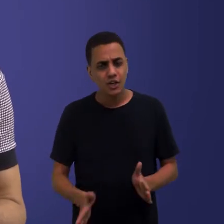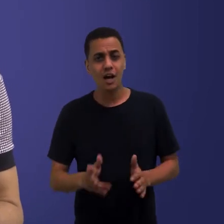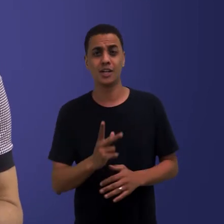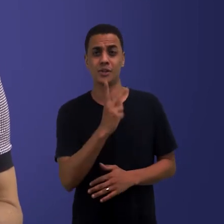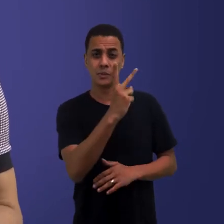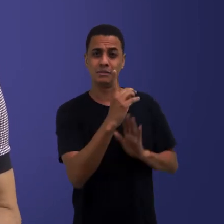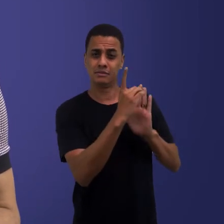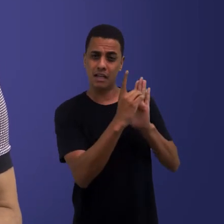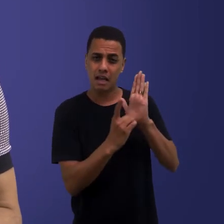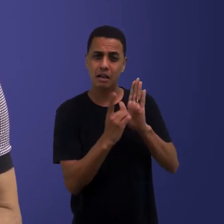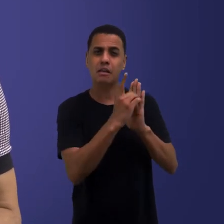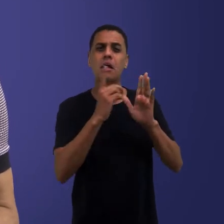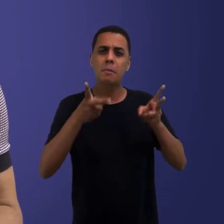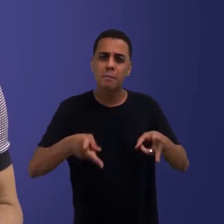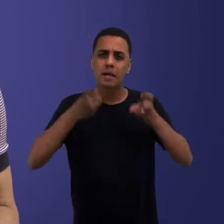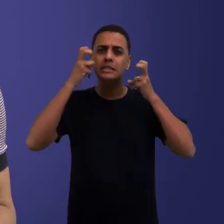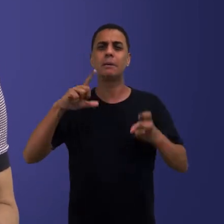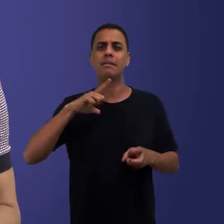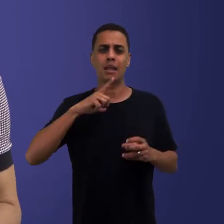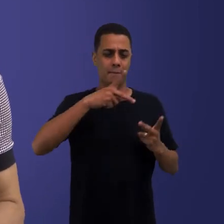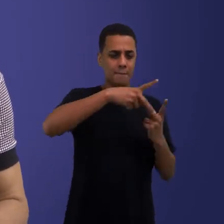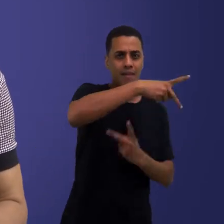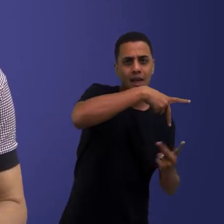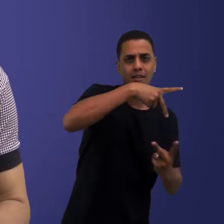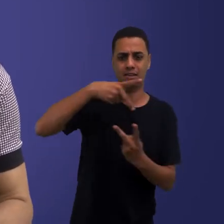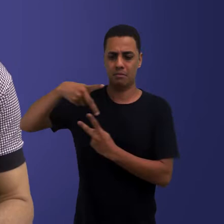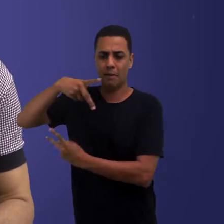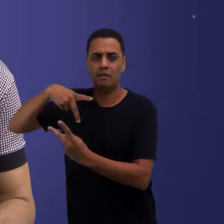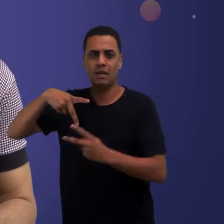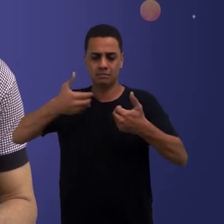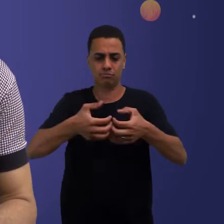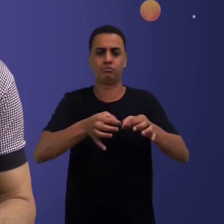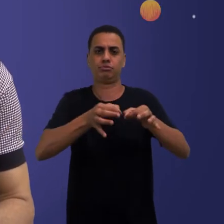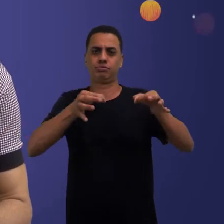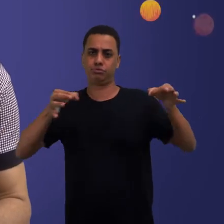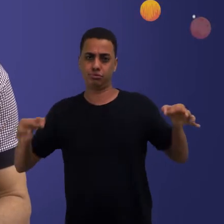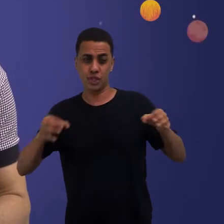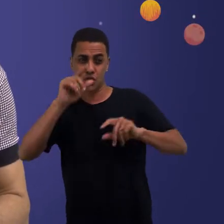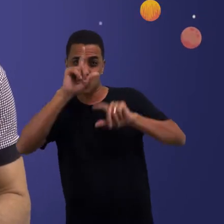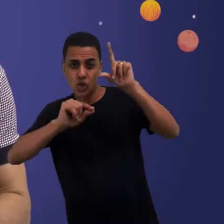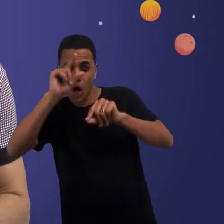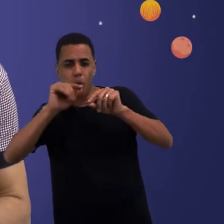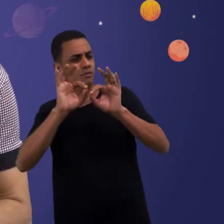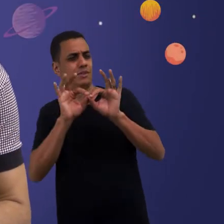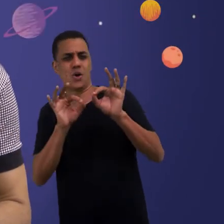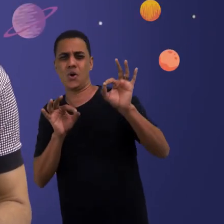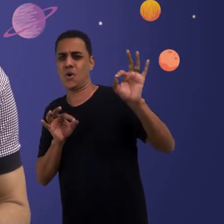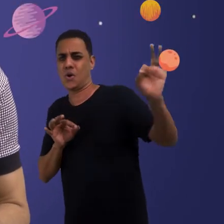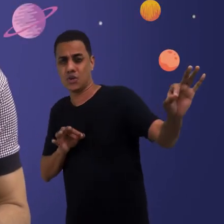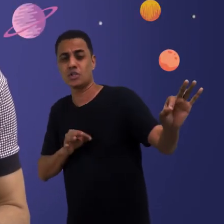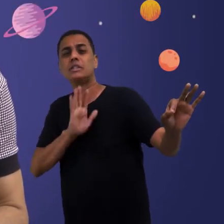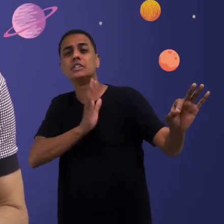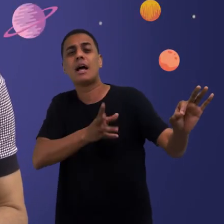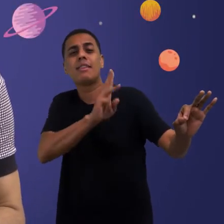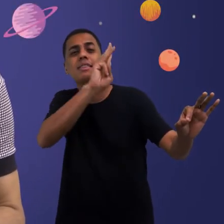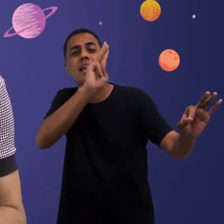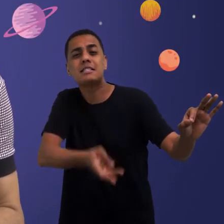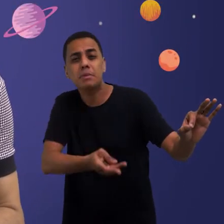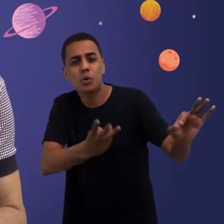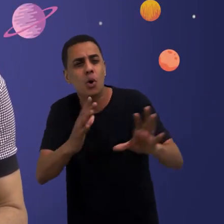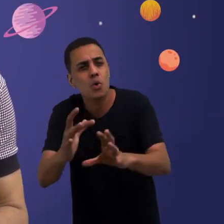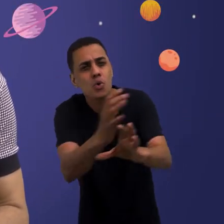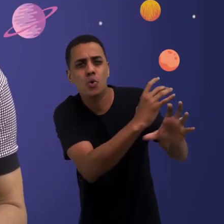sabemos observacionalmente que há planetas fora do Sistema Solar. Desde então, já são mais de 3 mil